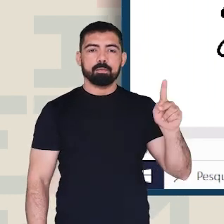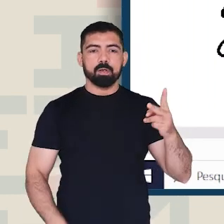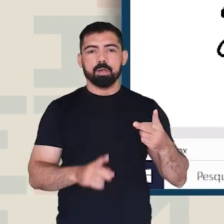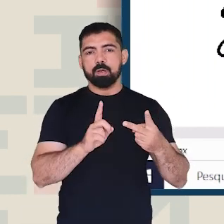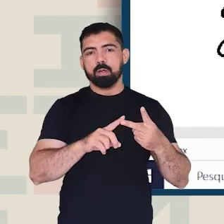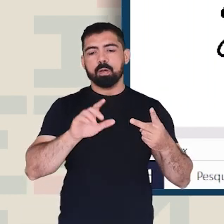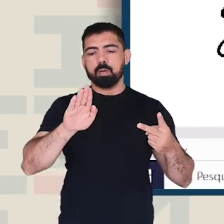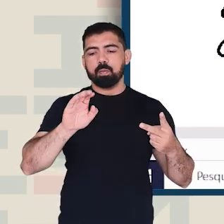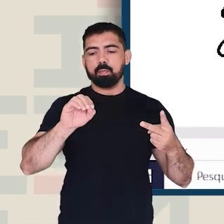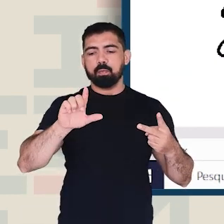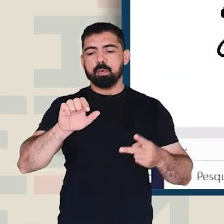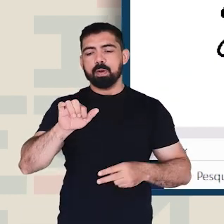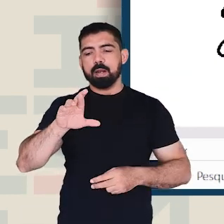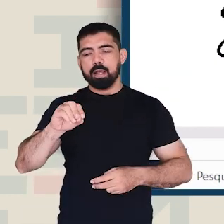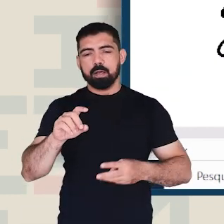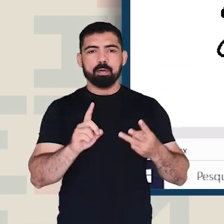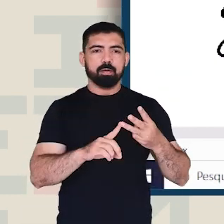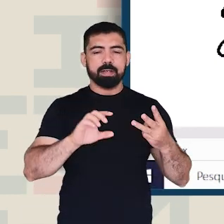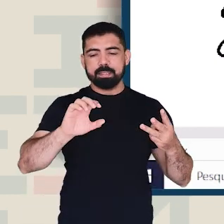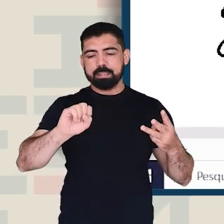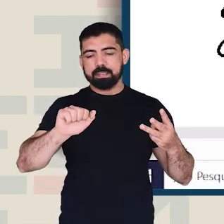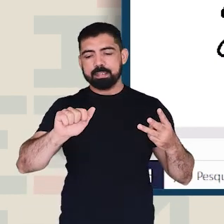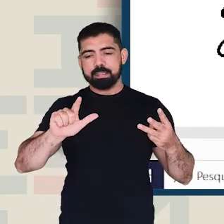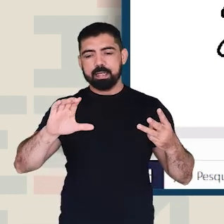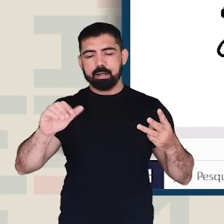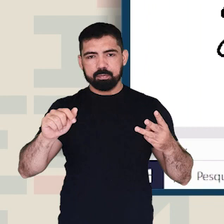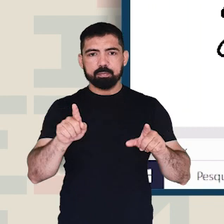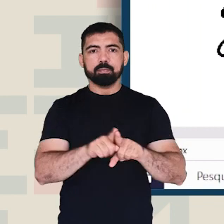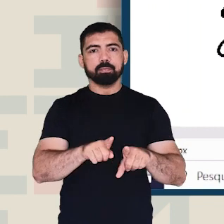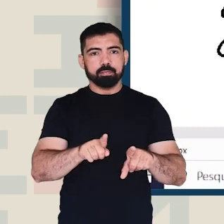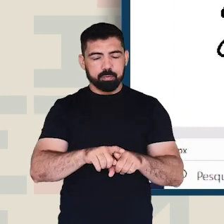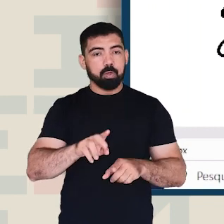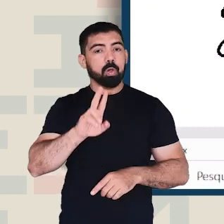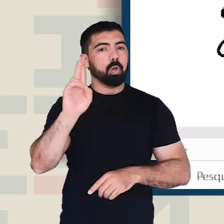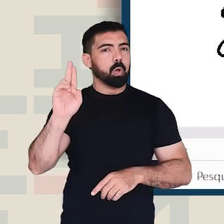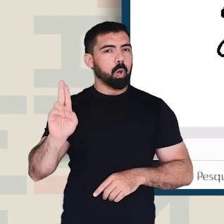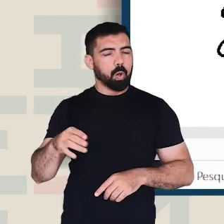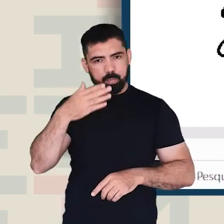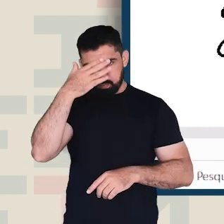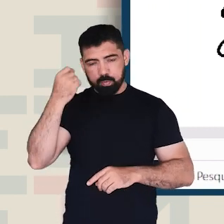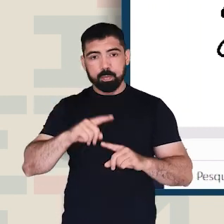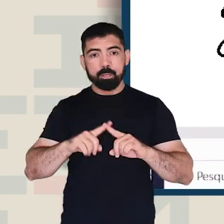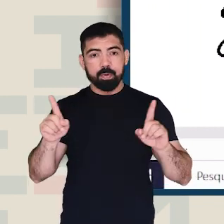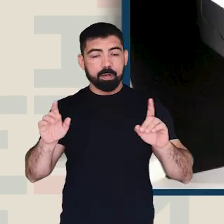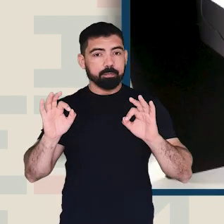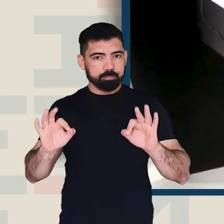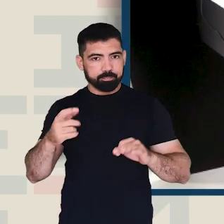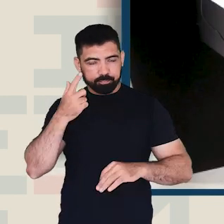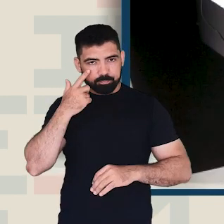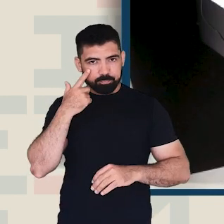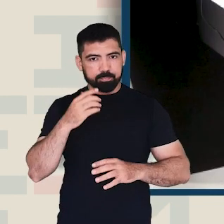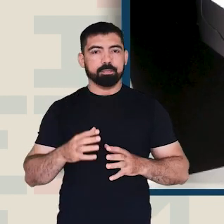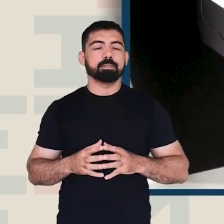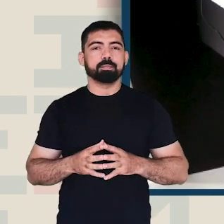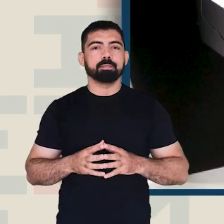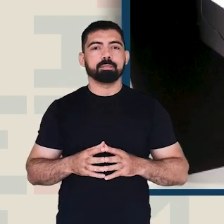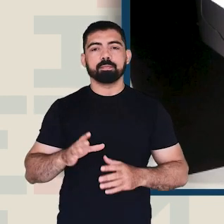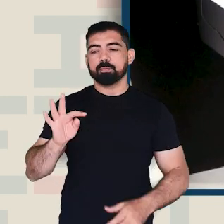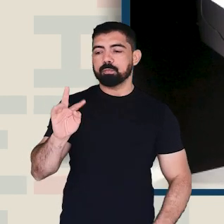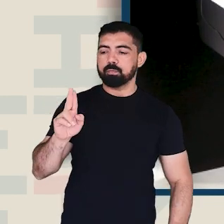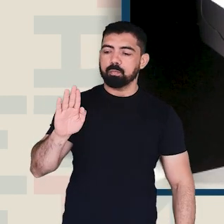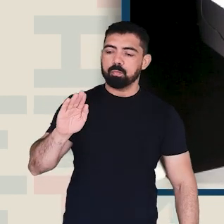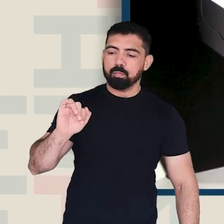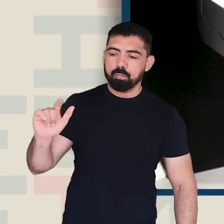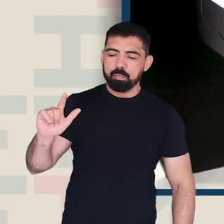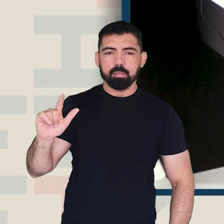salsa. Salsa é outro negócio que é absurdo. Eu vou errar os nomes, mas existem uns termos como guaguanto, guajira,